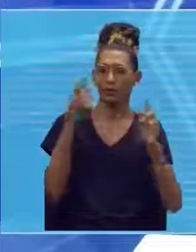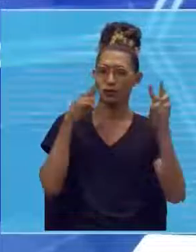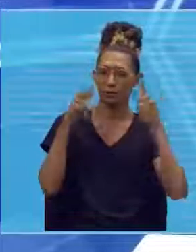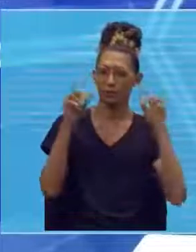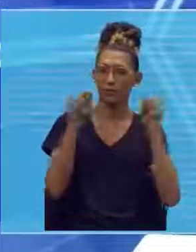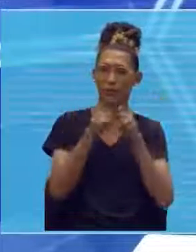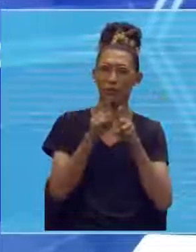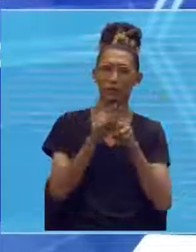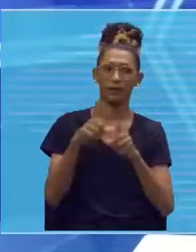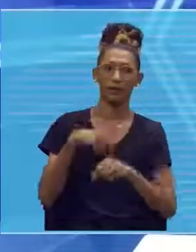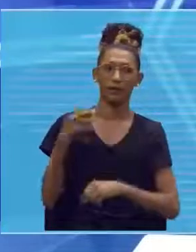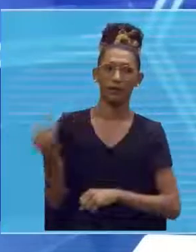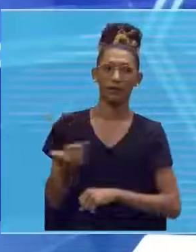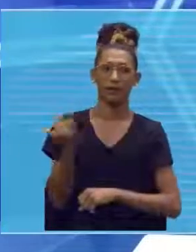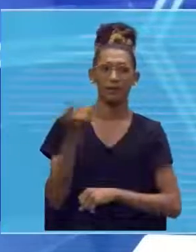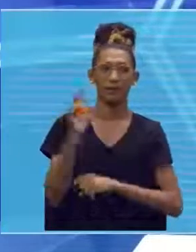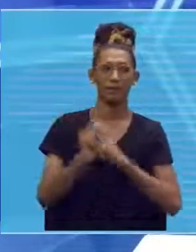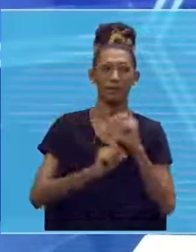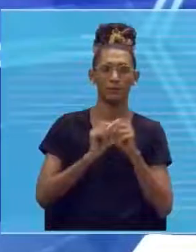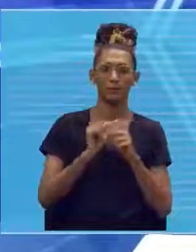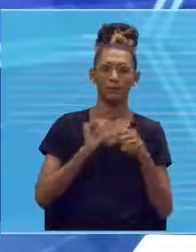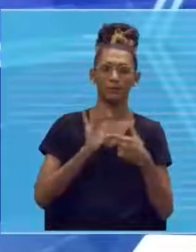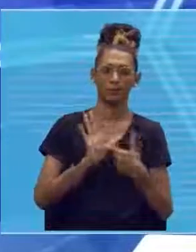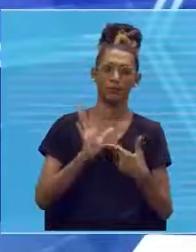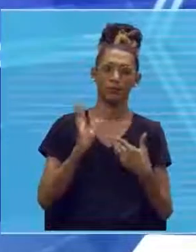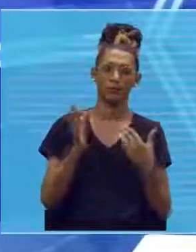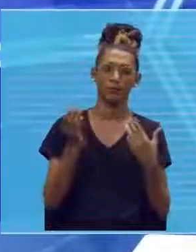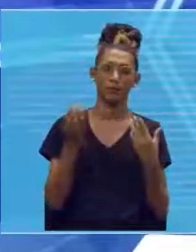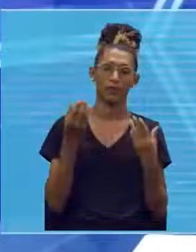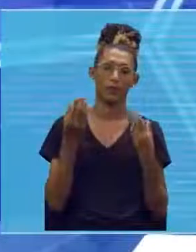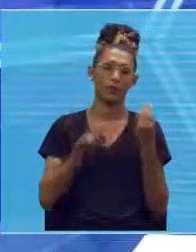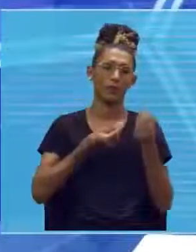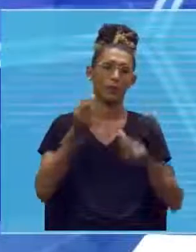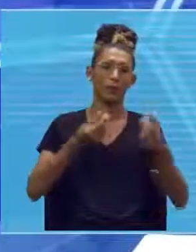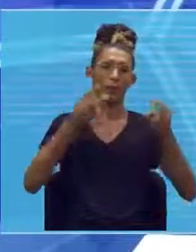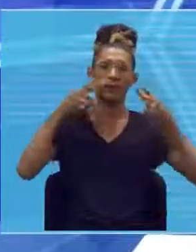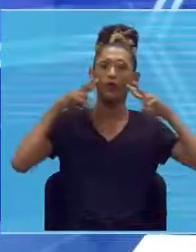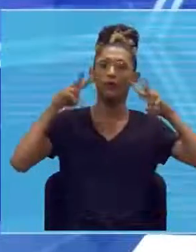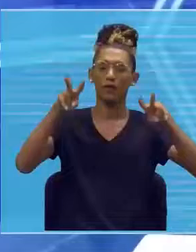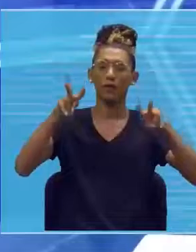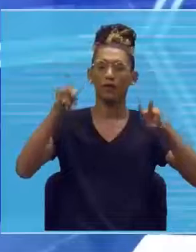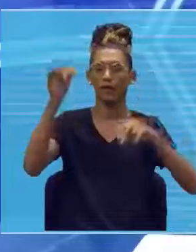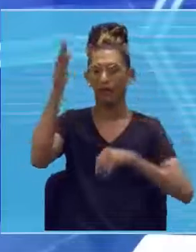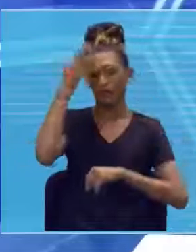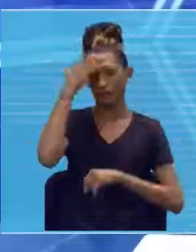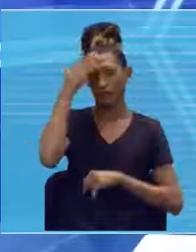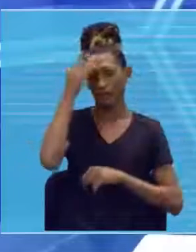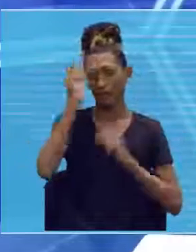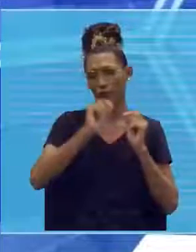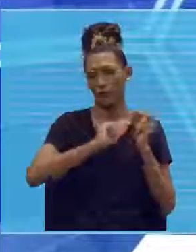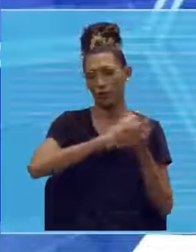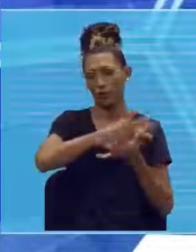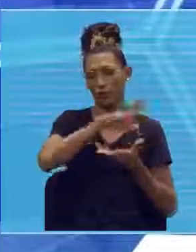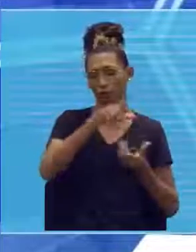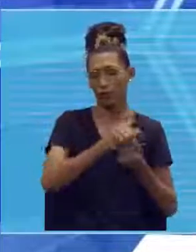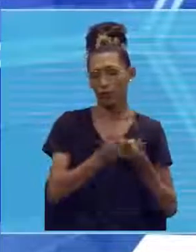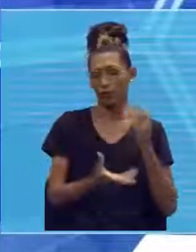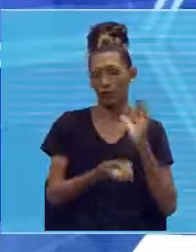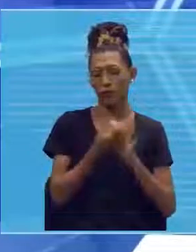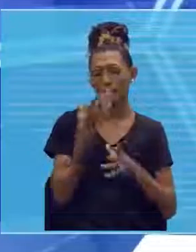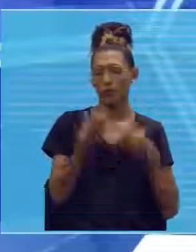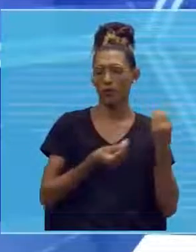eu importância é muito grande a gente trazer a forma de visão de compreensão da criação do universo